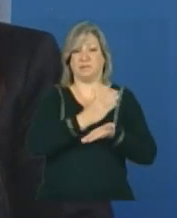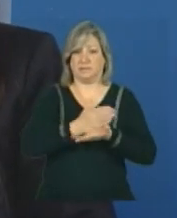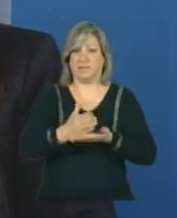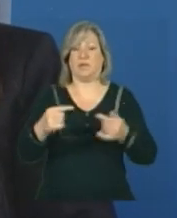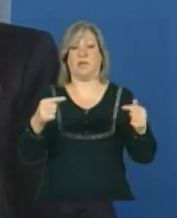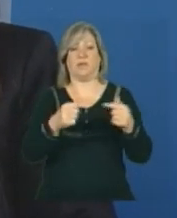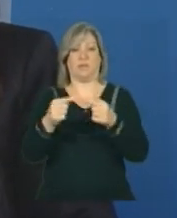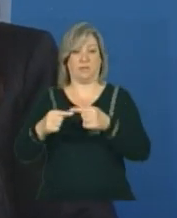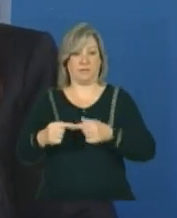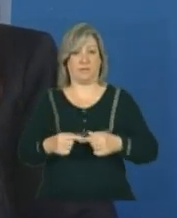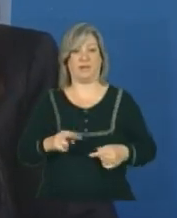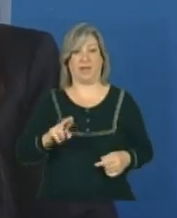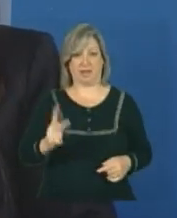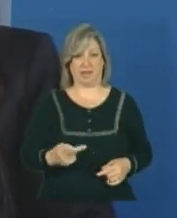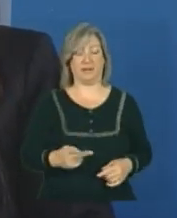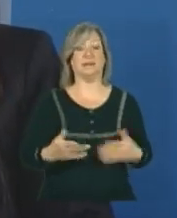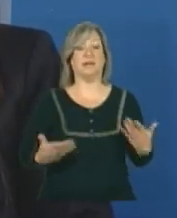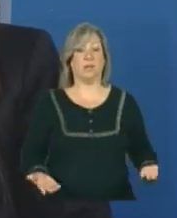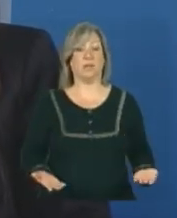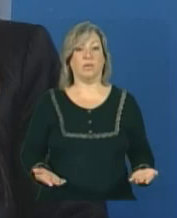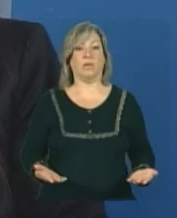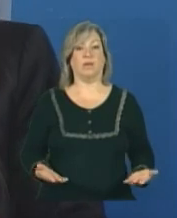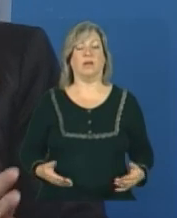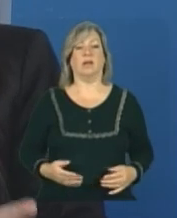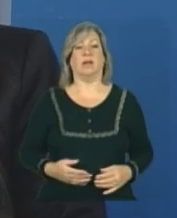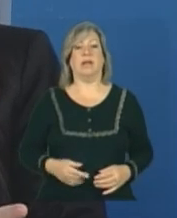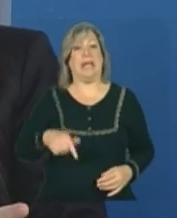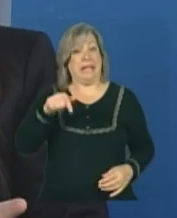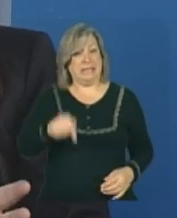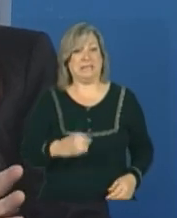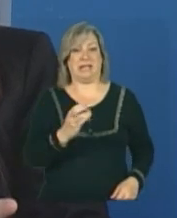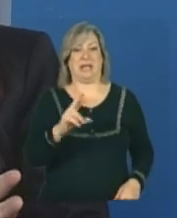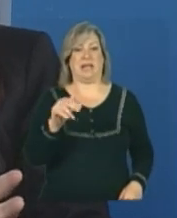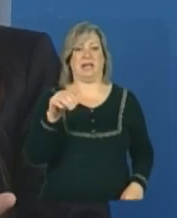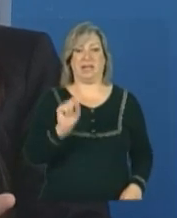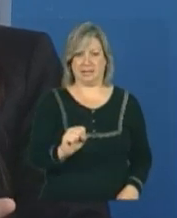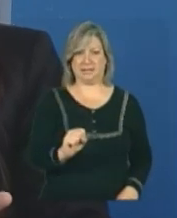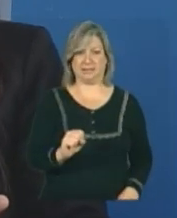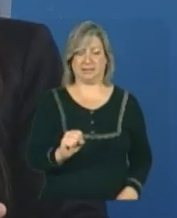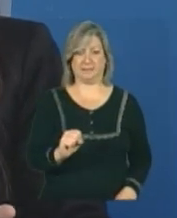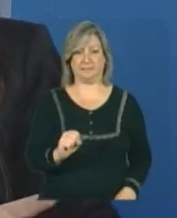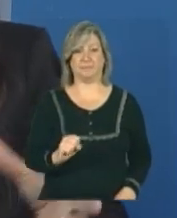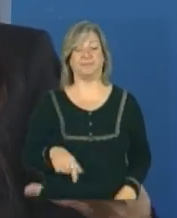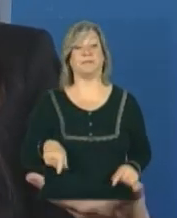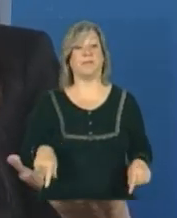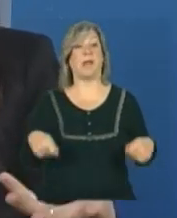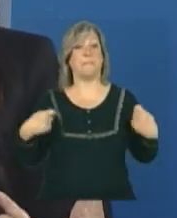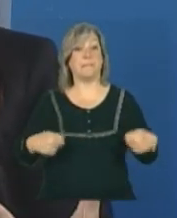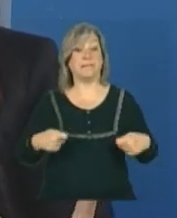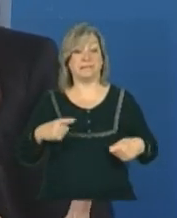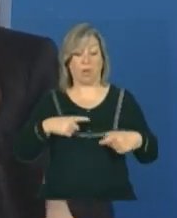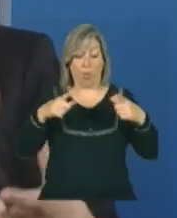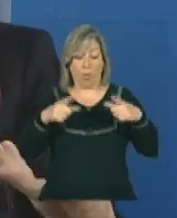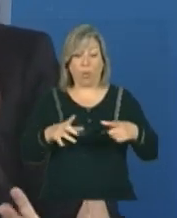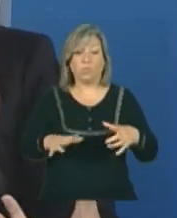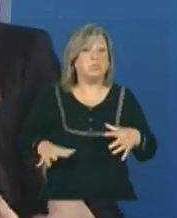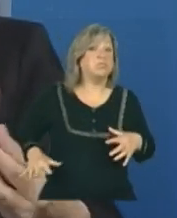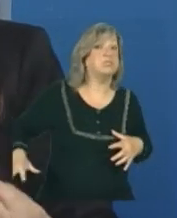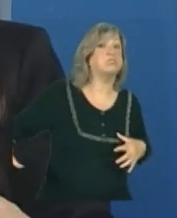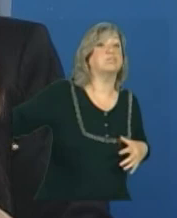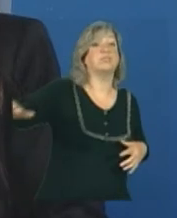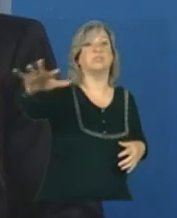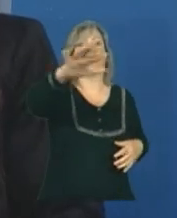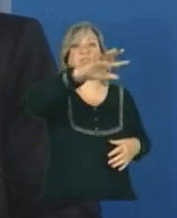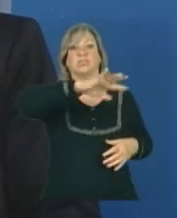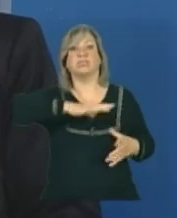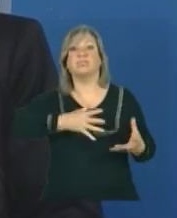dele de RH. Né? Mas também, esse CRAS, ele tem que ter uma área territorial grande, volumosa, porque nós